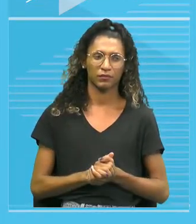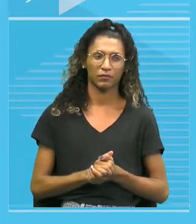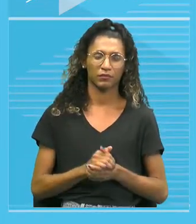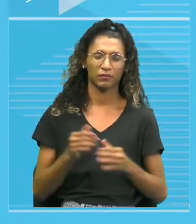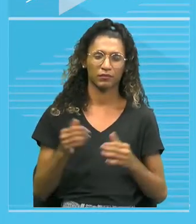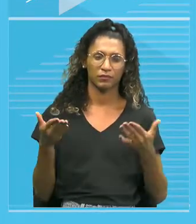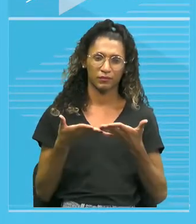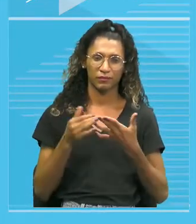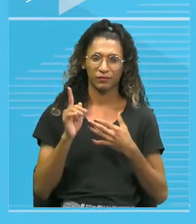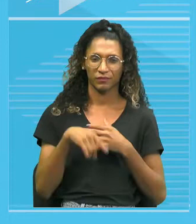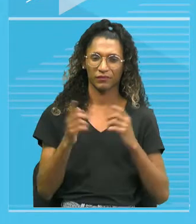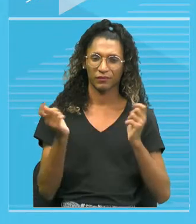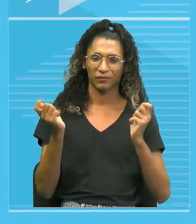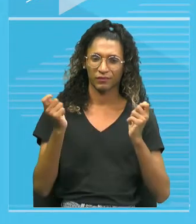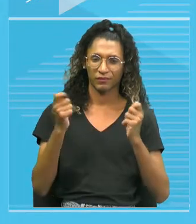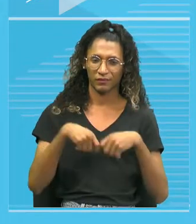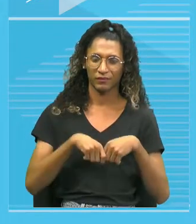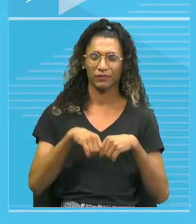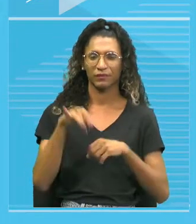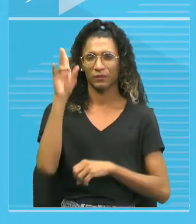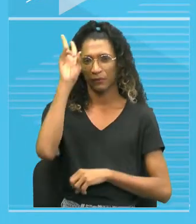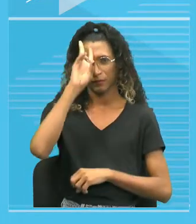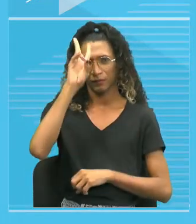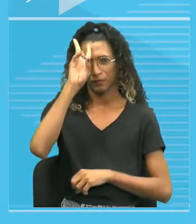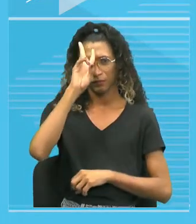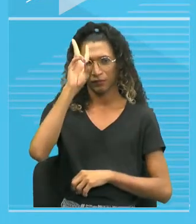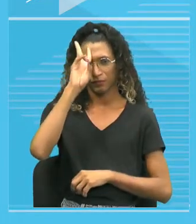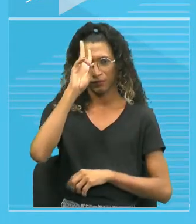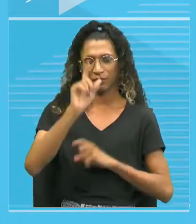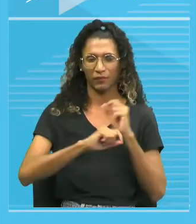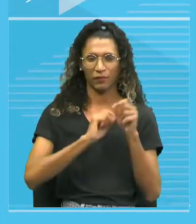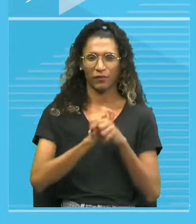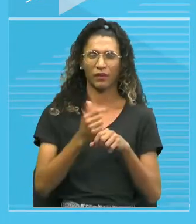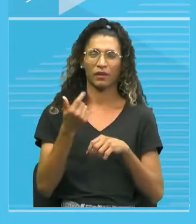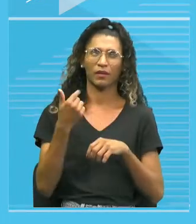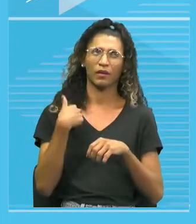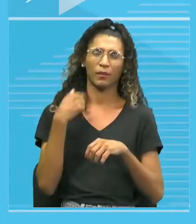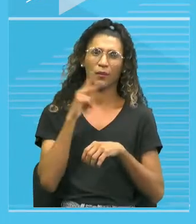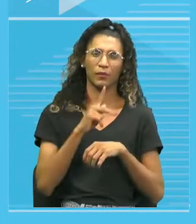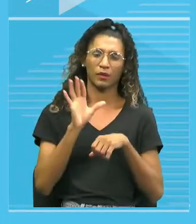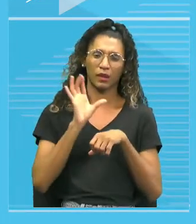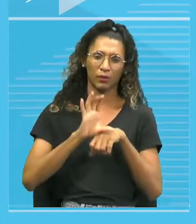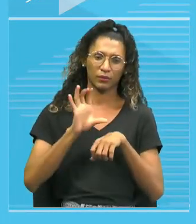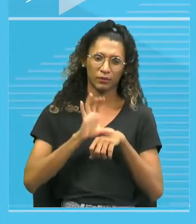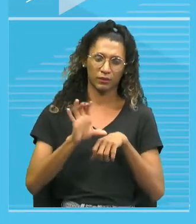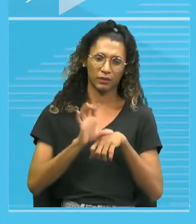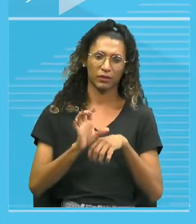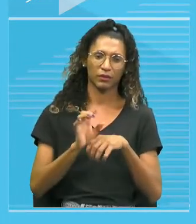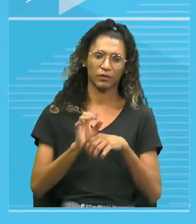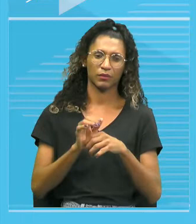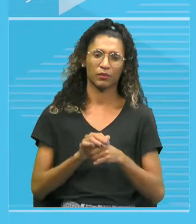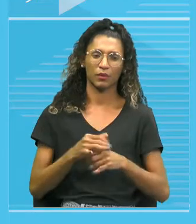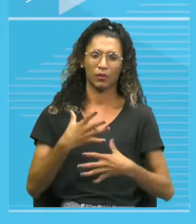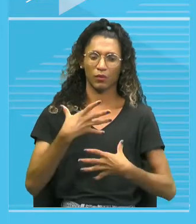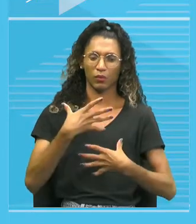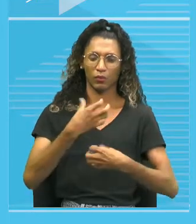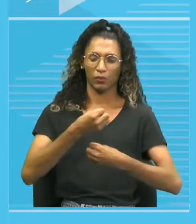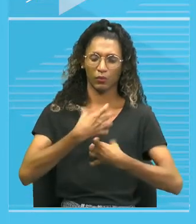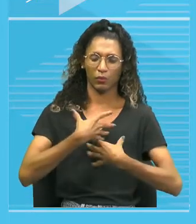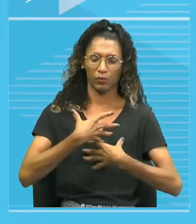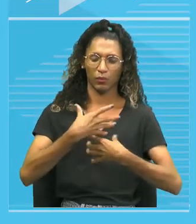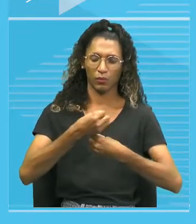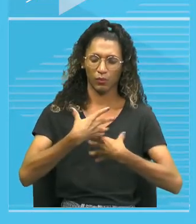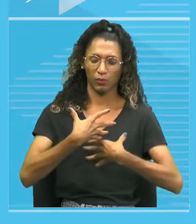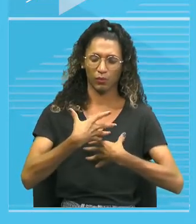Hoje é possível fazer, eu lembro, eu ainda estava no curso de radiologia, quando surgiu aqui, quando chegou